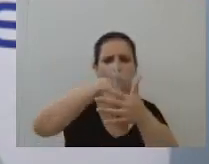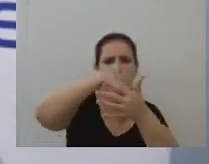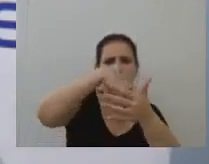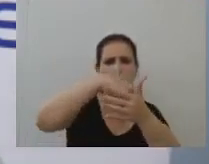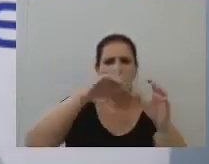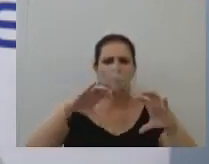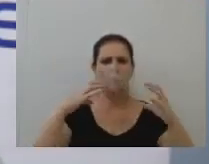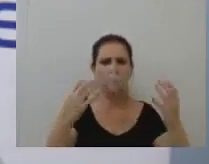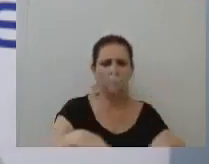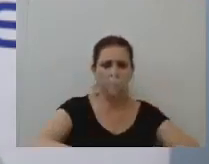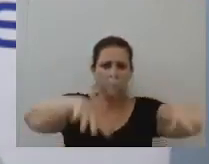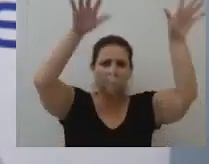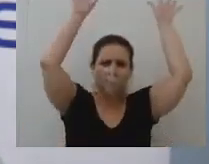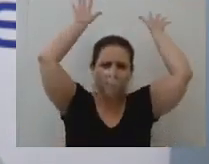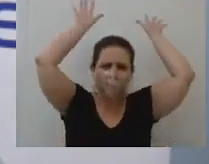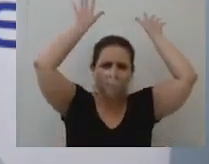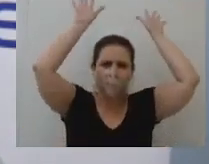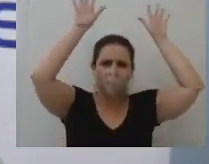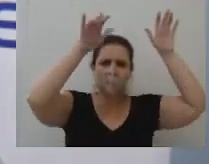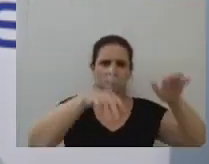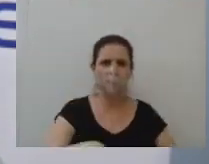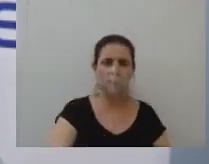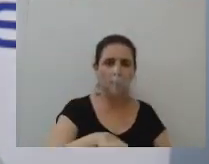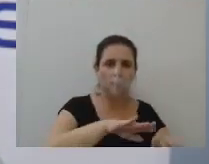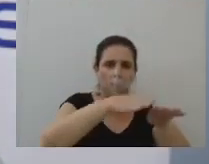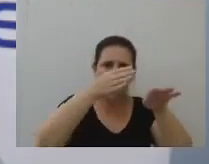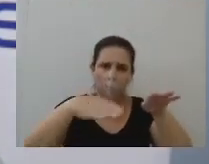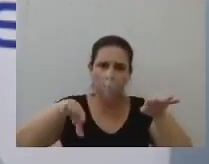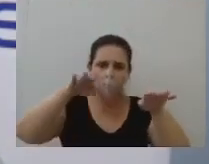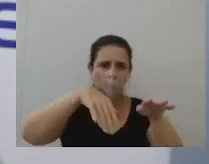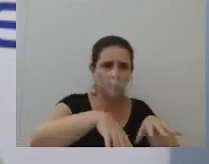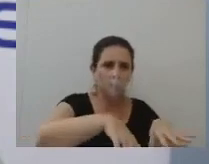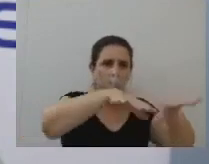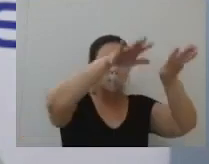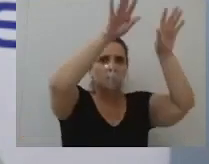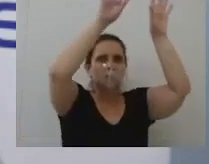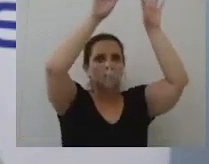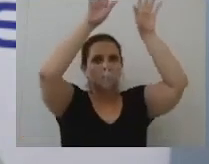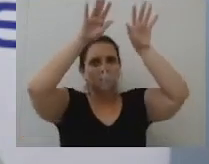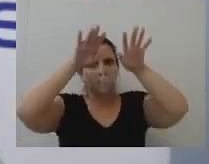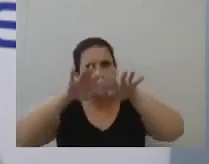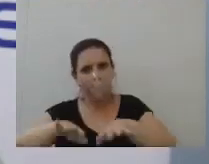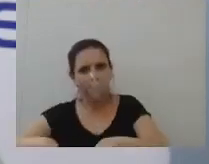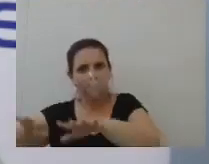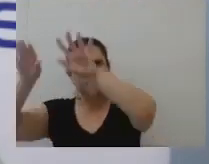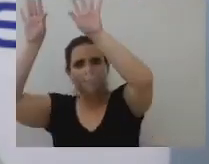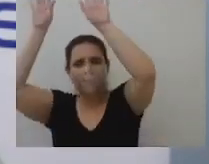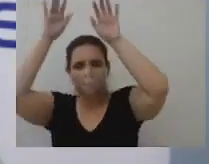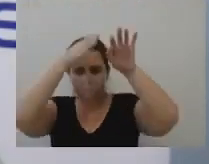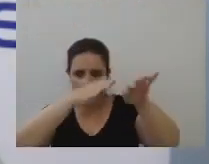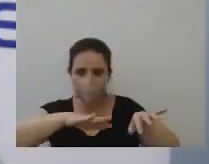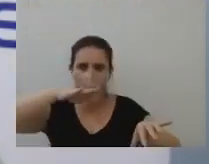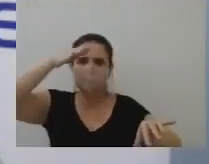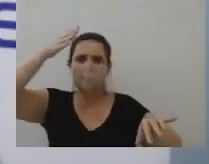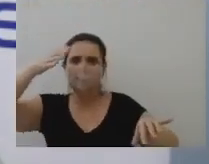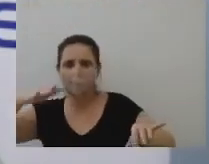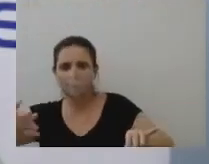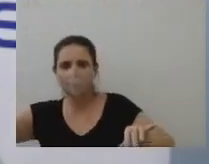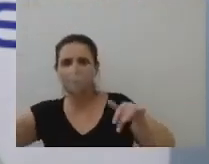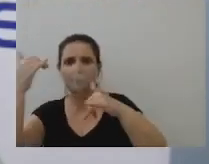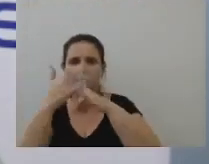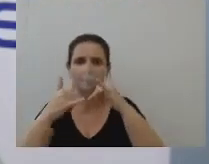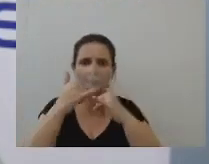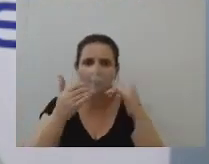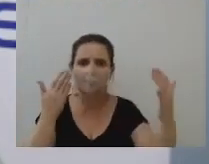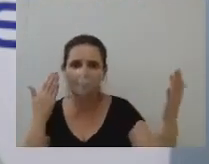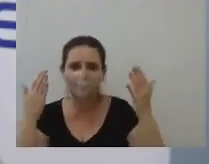Aí levanta e depois senta. Você vê aquela perturbação caminhando ao longo do estádio. Mas